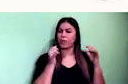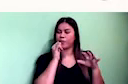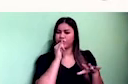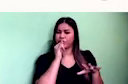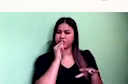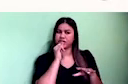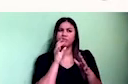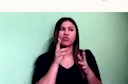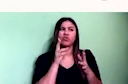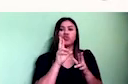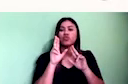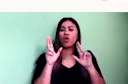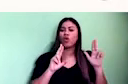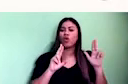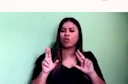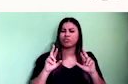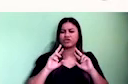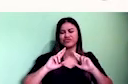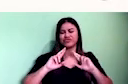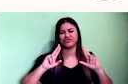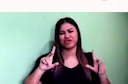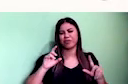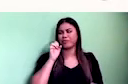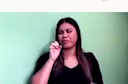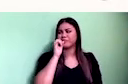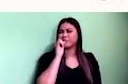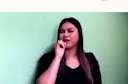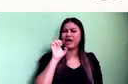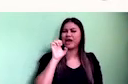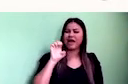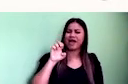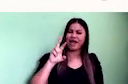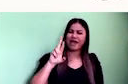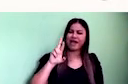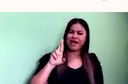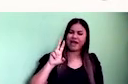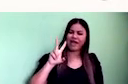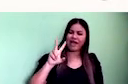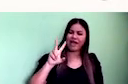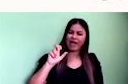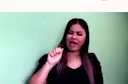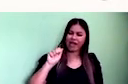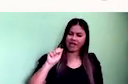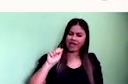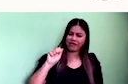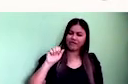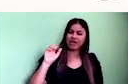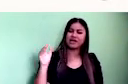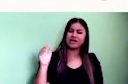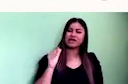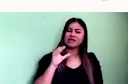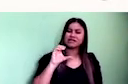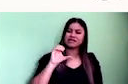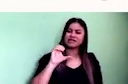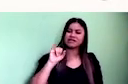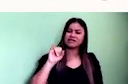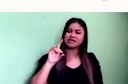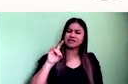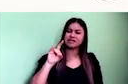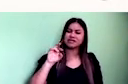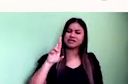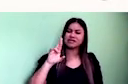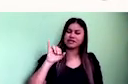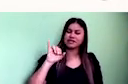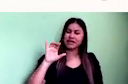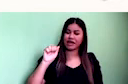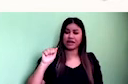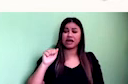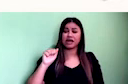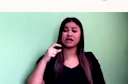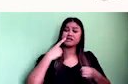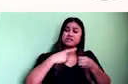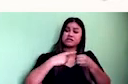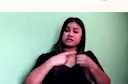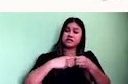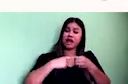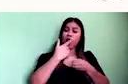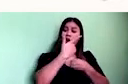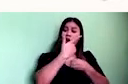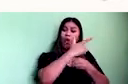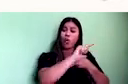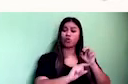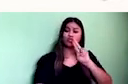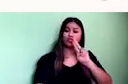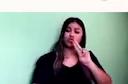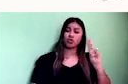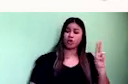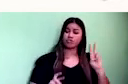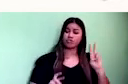cidreira de um outro nome, em São Paulo se chama de erva cidreira mesmo. Então, o que acontece? Você indica uma planta numa região e a pessoa é de outra,